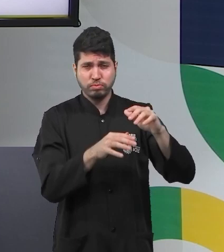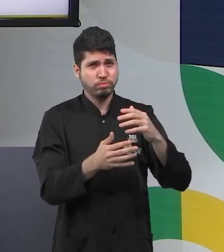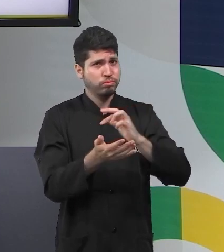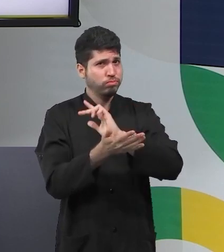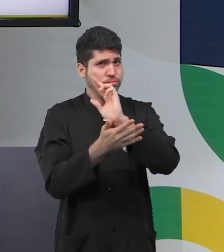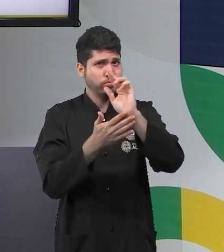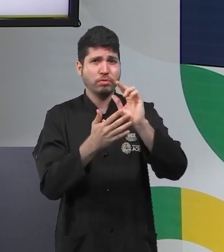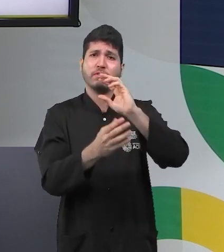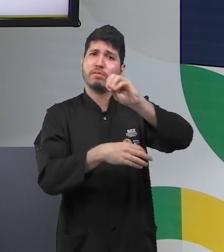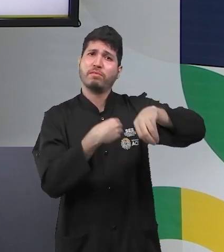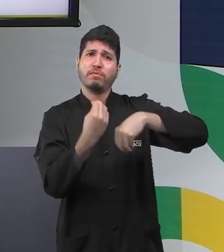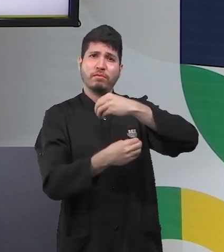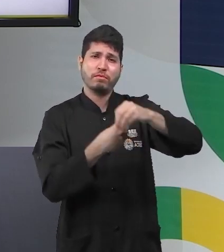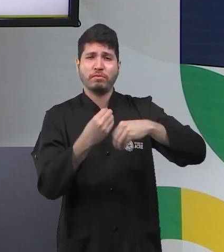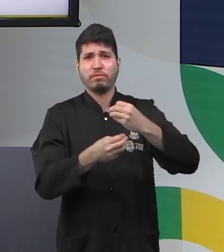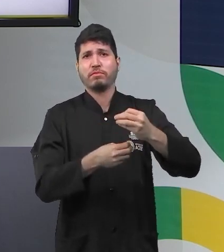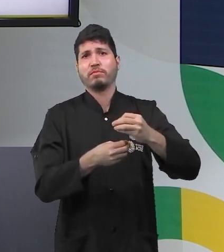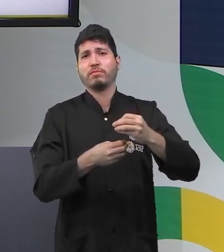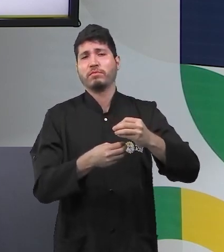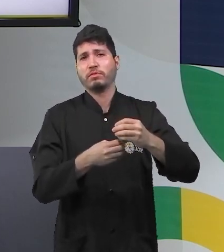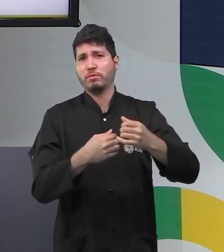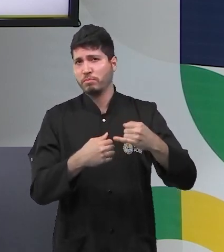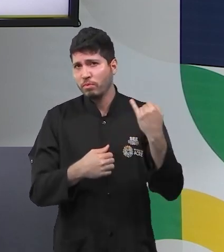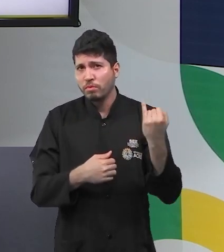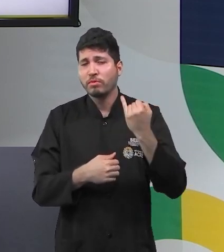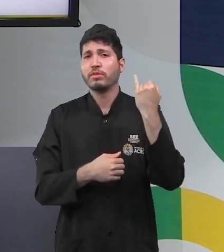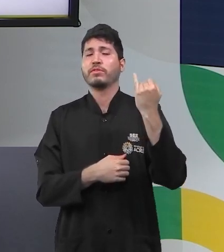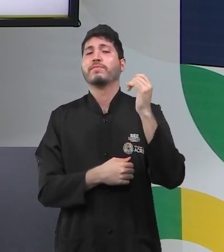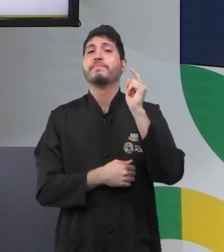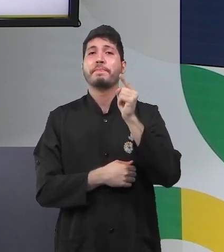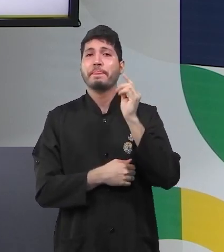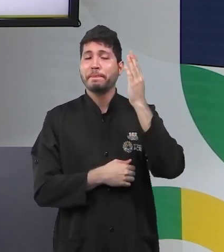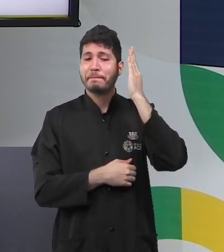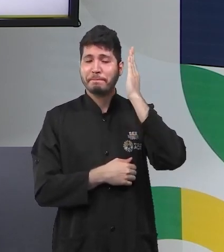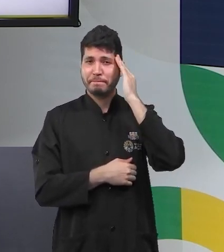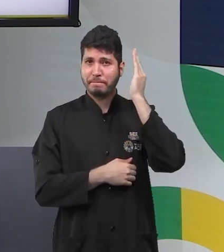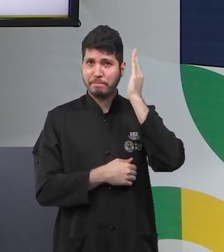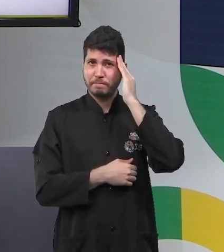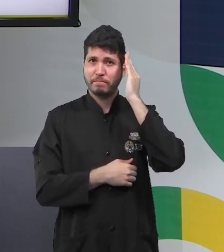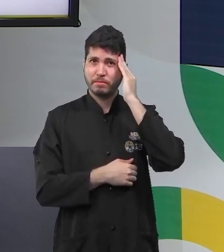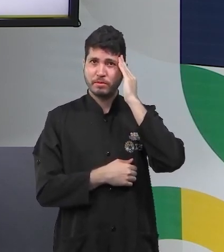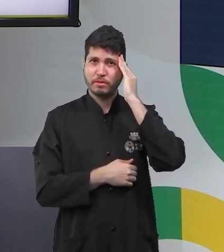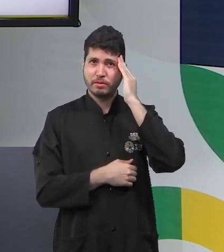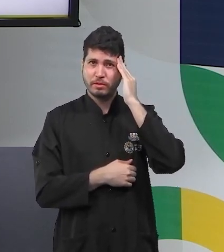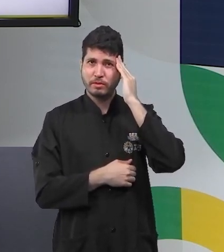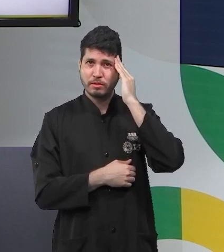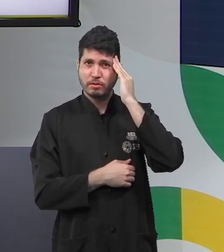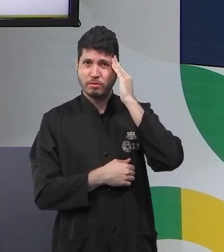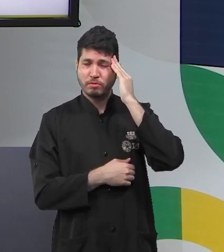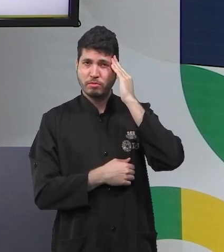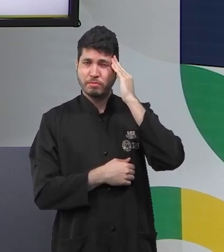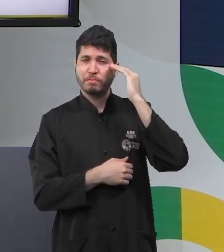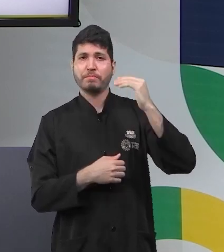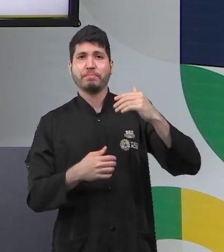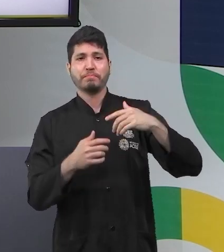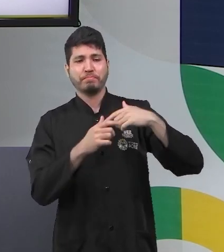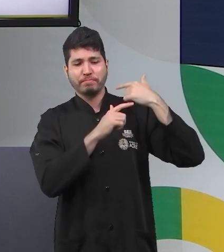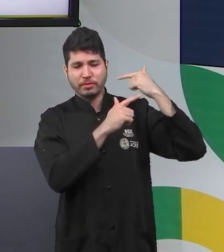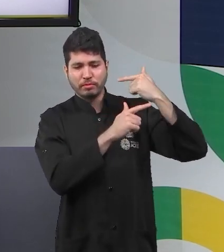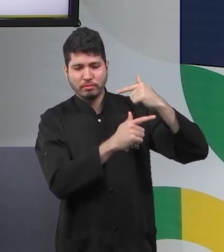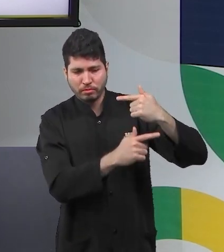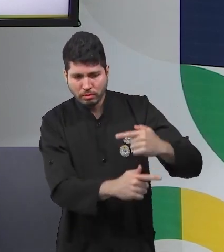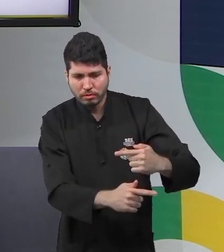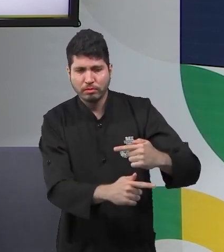está fazendo aqui é um reconhecimento e compreensão do que realmente nos torna quem nós somos. Então, a pergunta aqui, o que significa